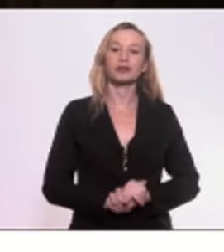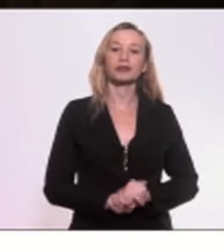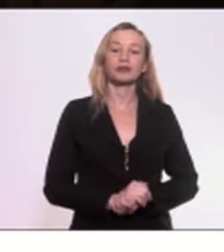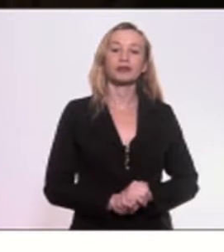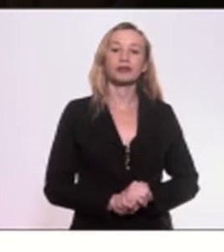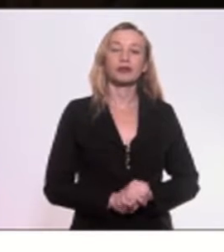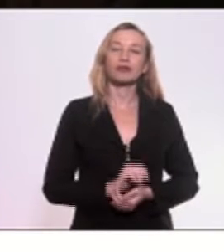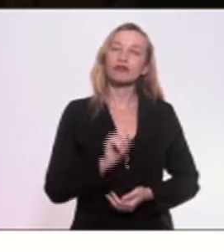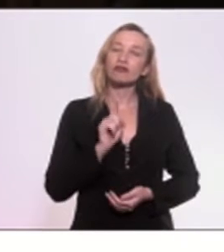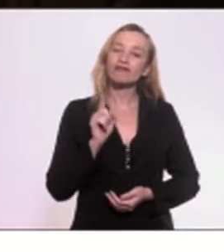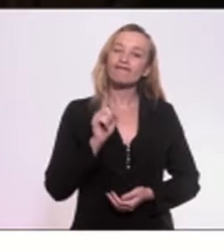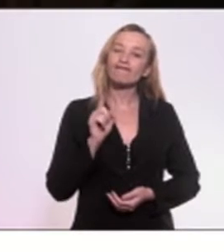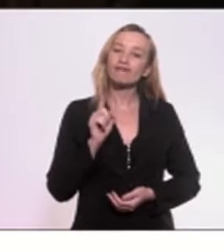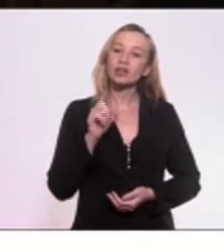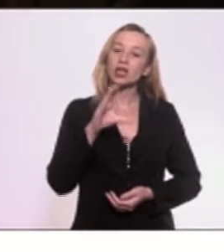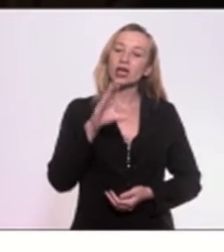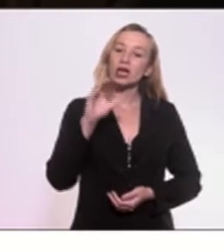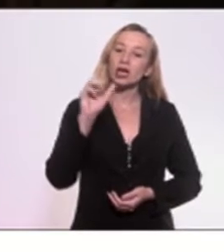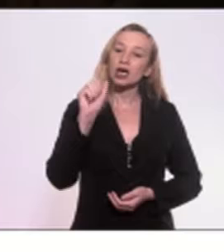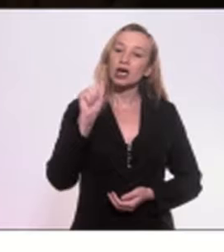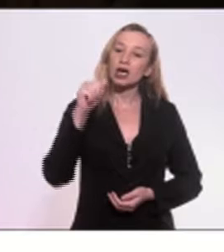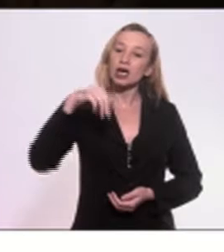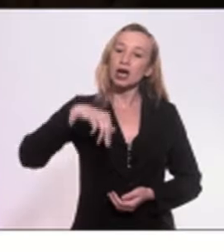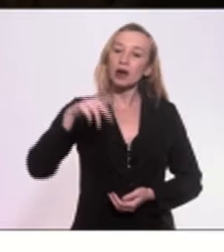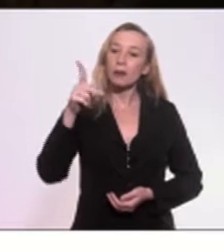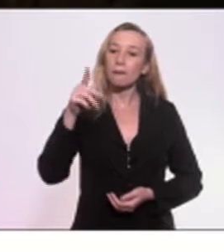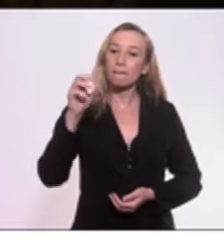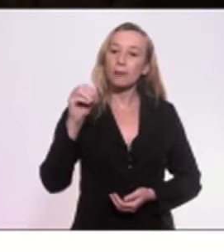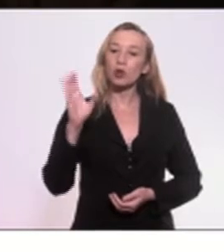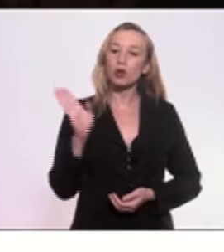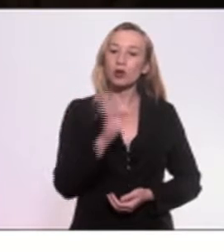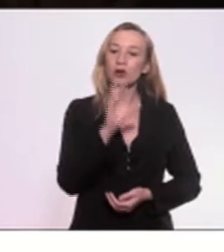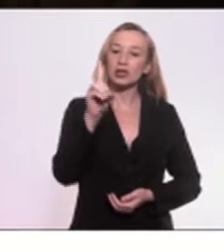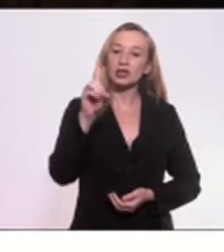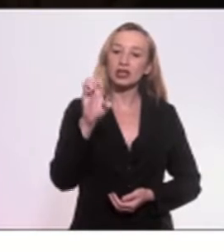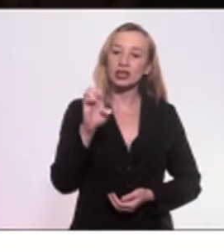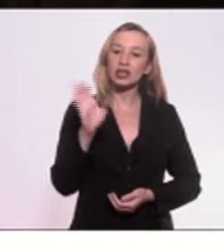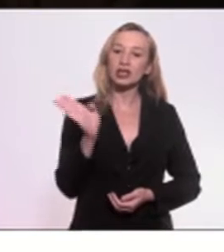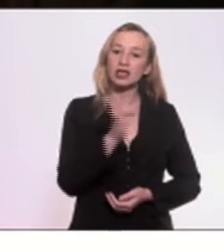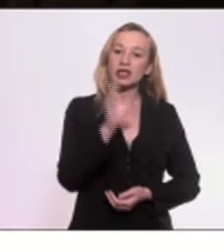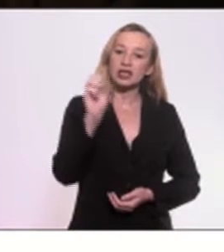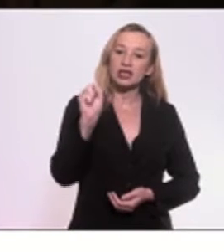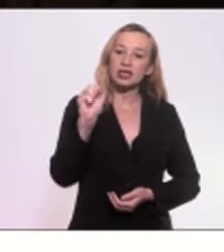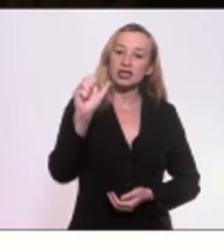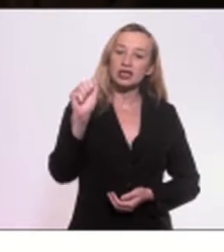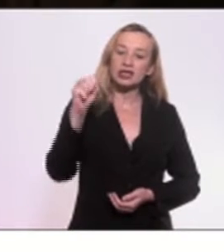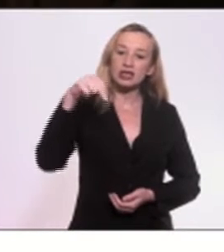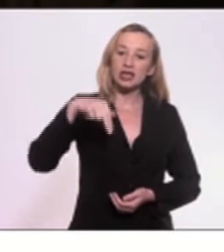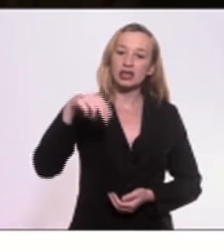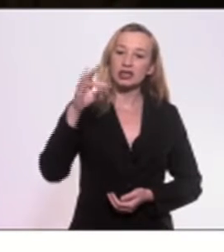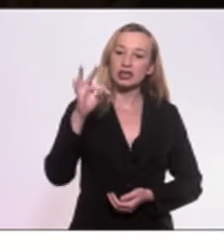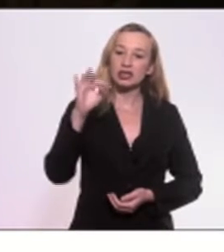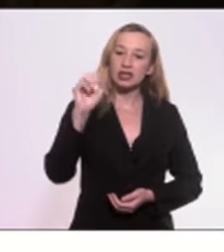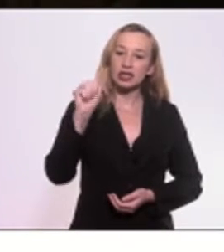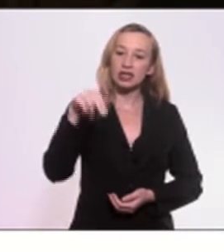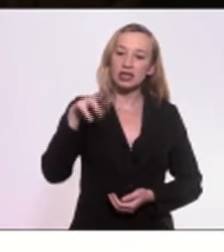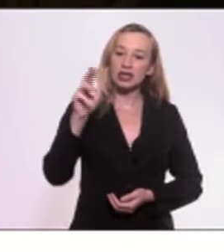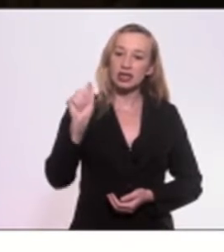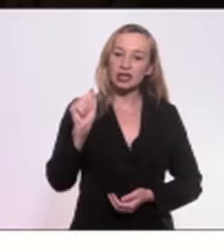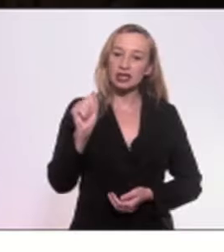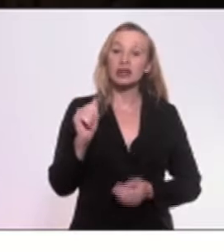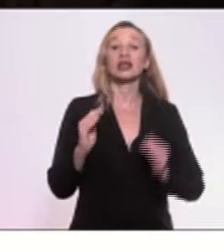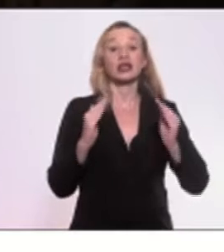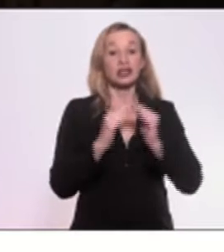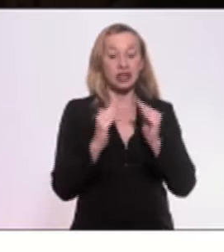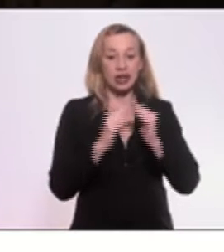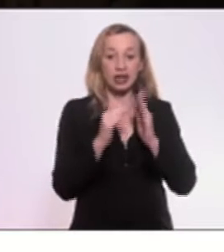ali na altura do Campo de Santana, e esta Casa